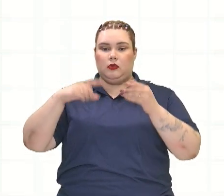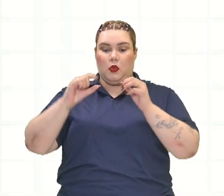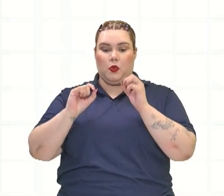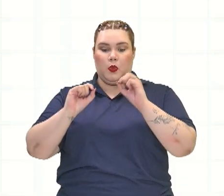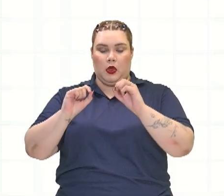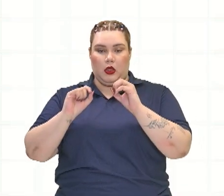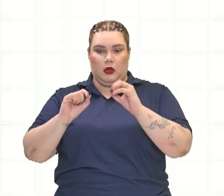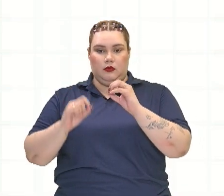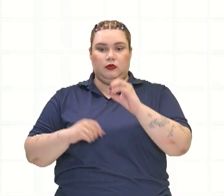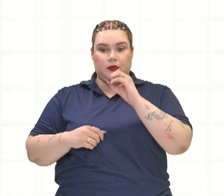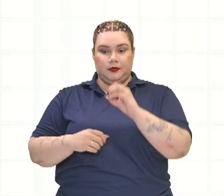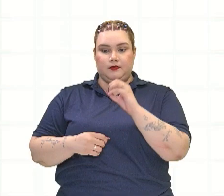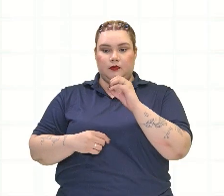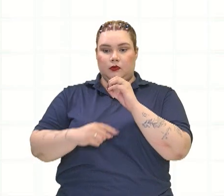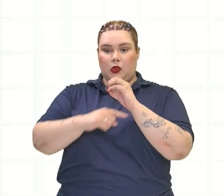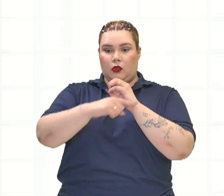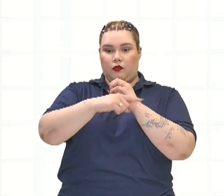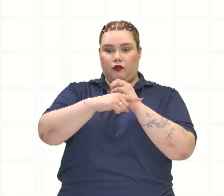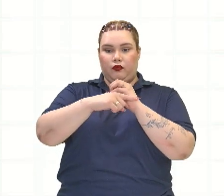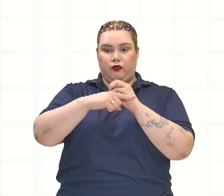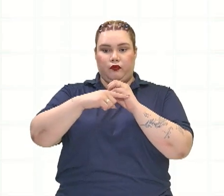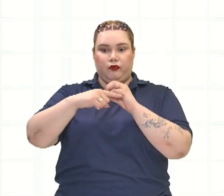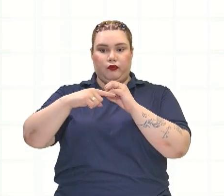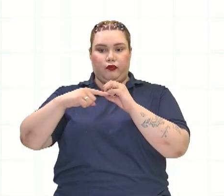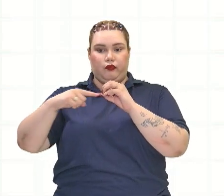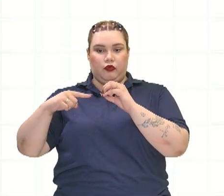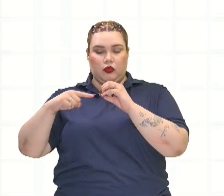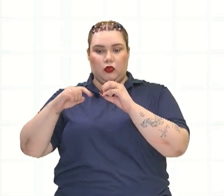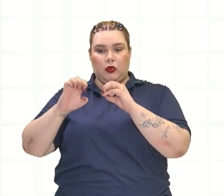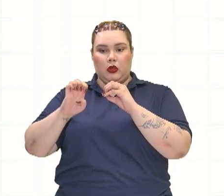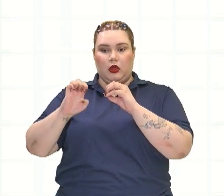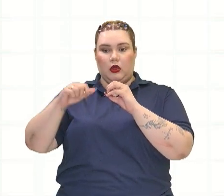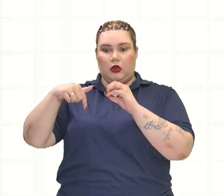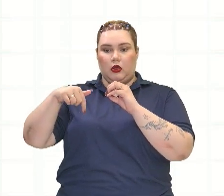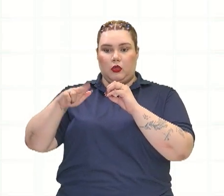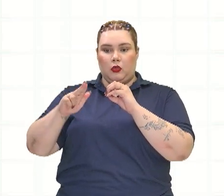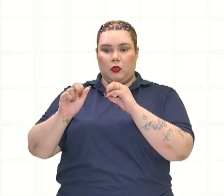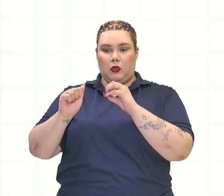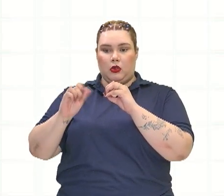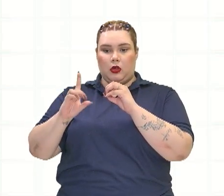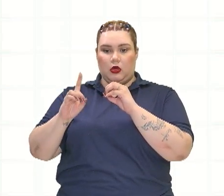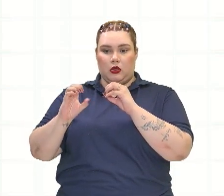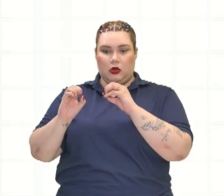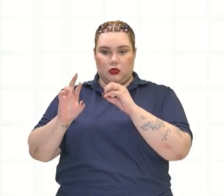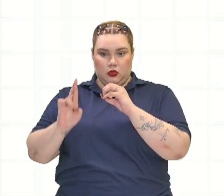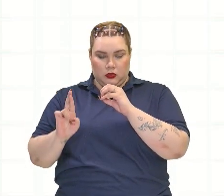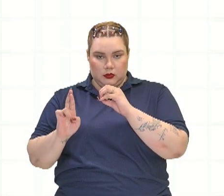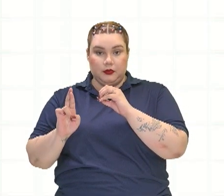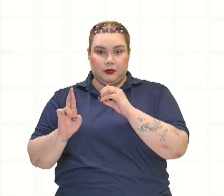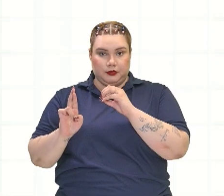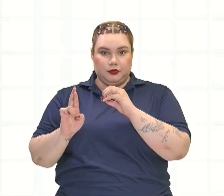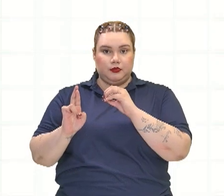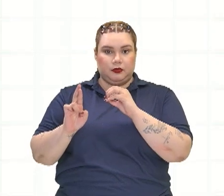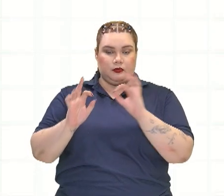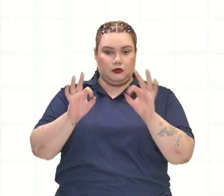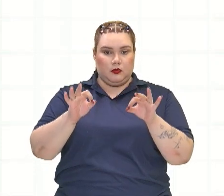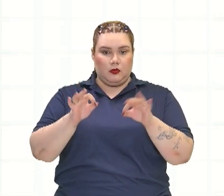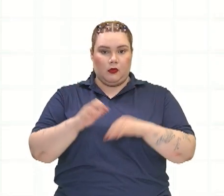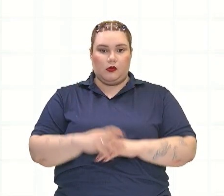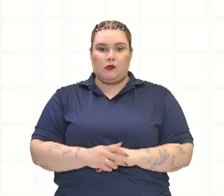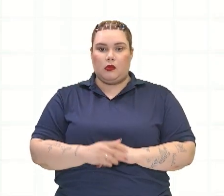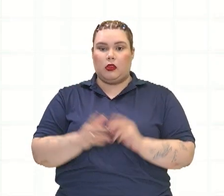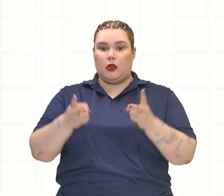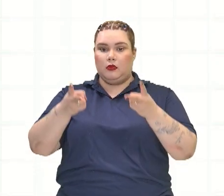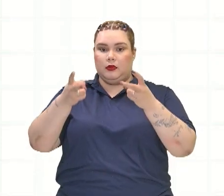ao centro do planeta Terra, a linha do Equador, certo? E vocês percebem que